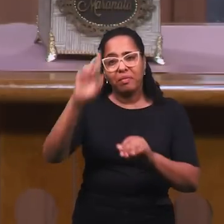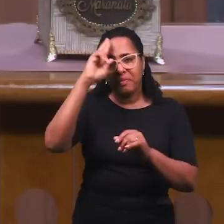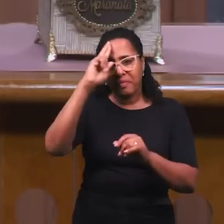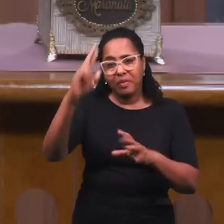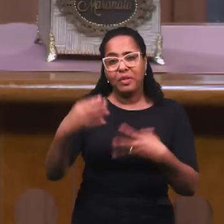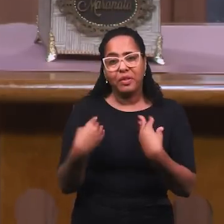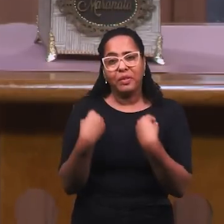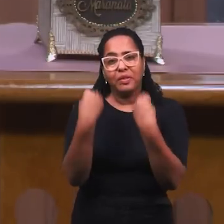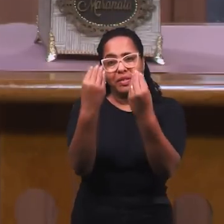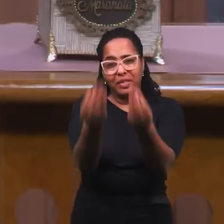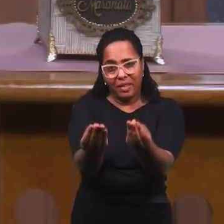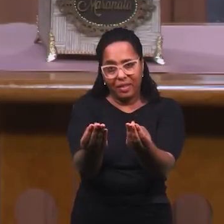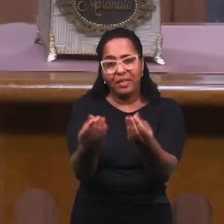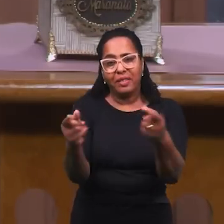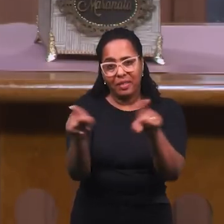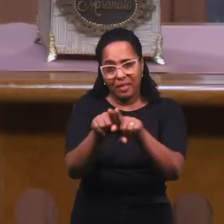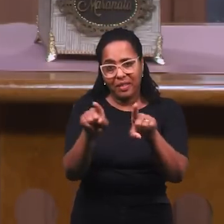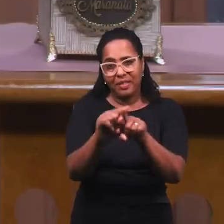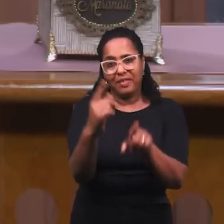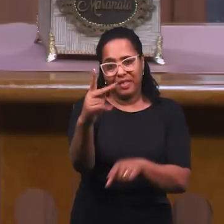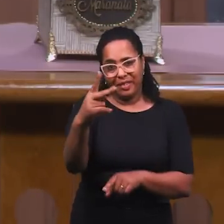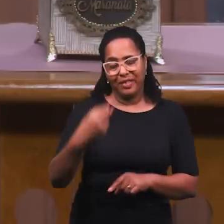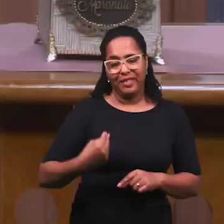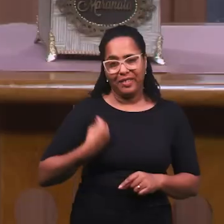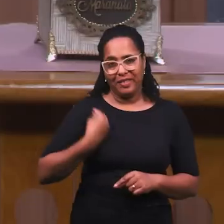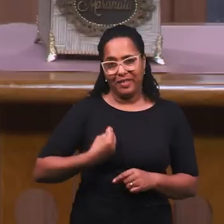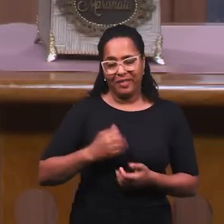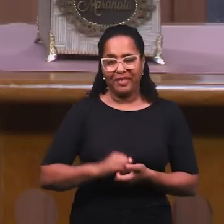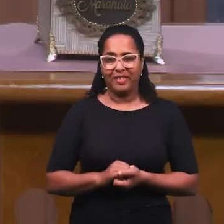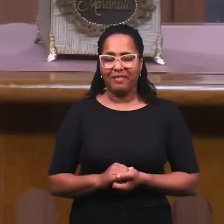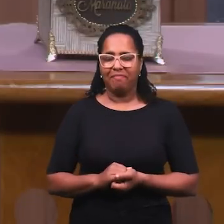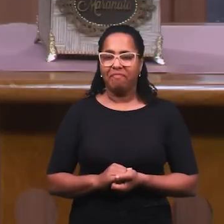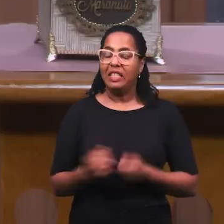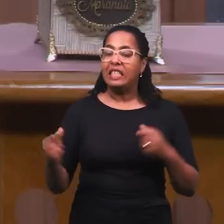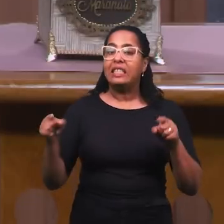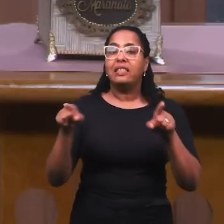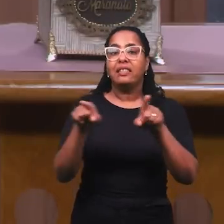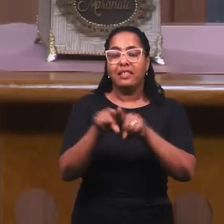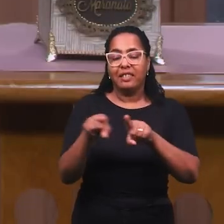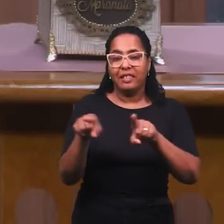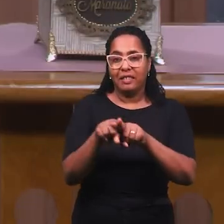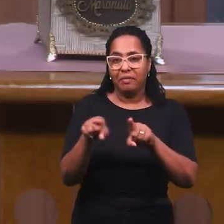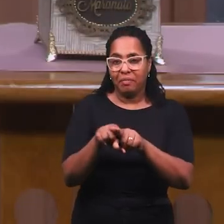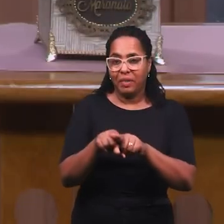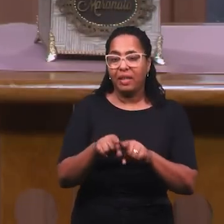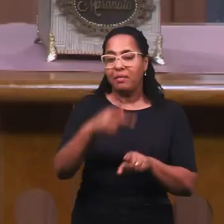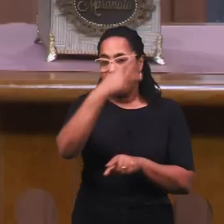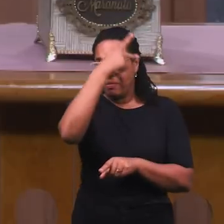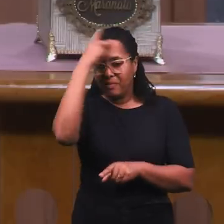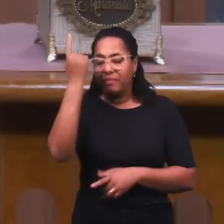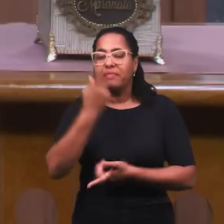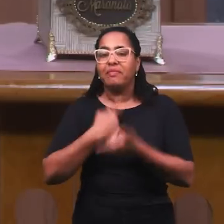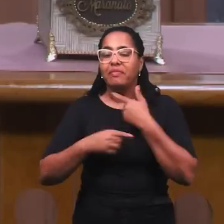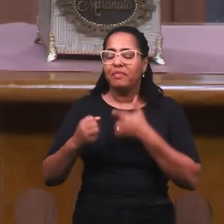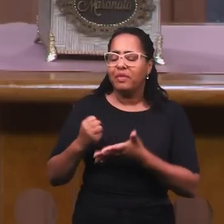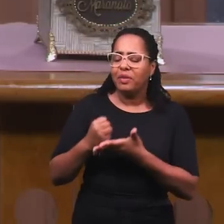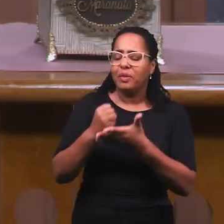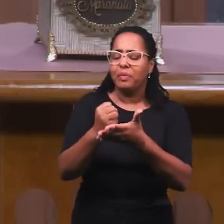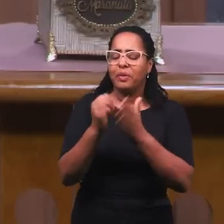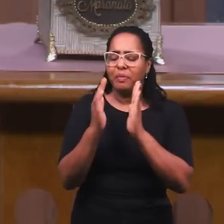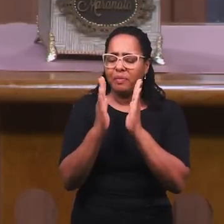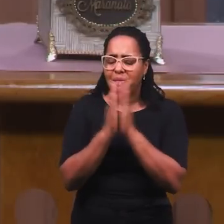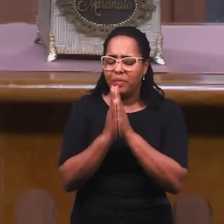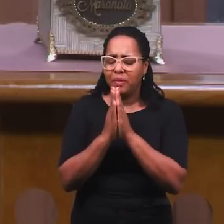as bênçãos que o Senhor está concedendo também à sua vida. E ainda, aquele que desejar